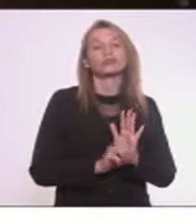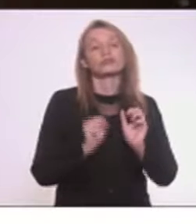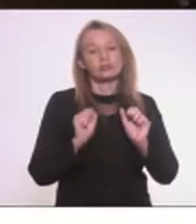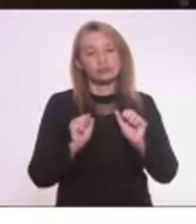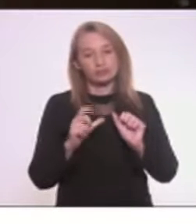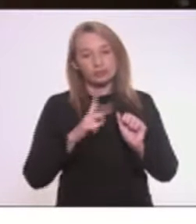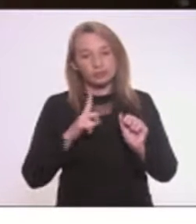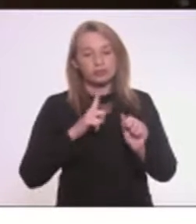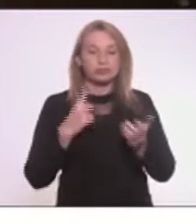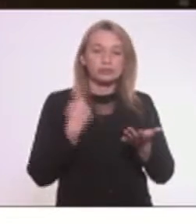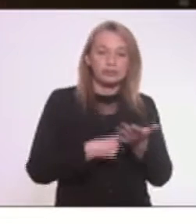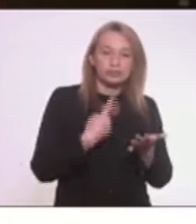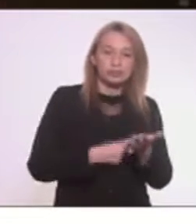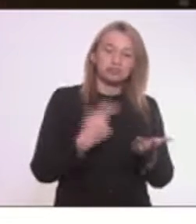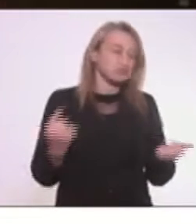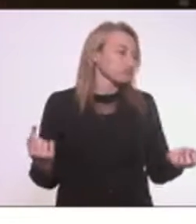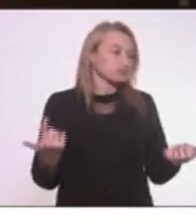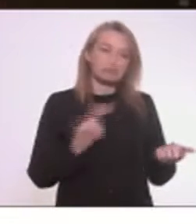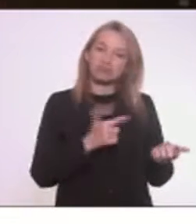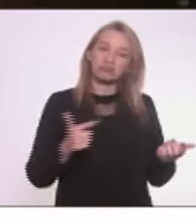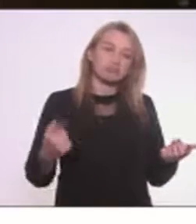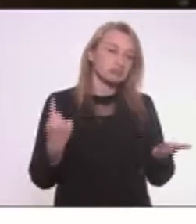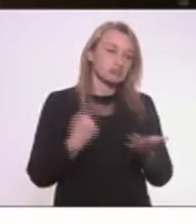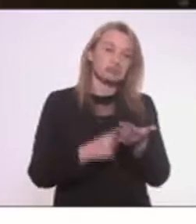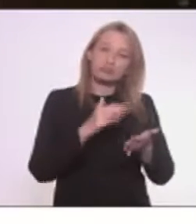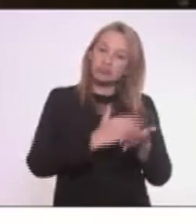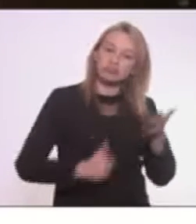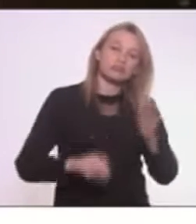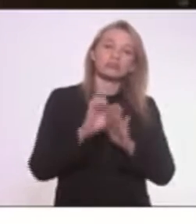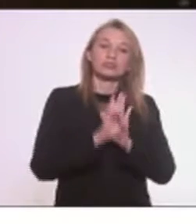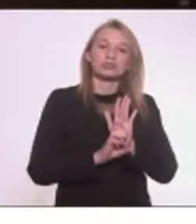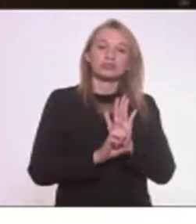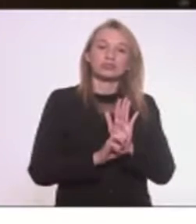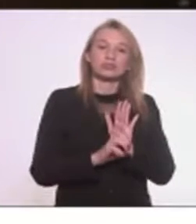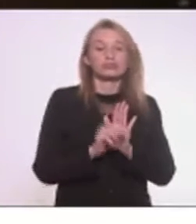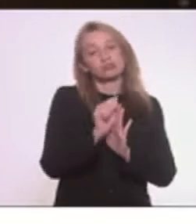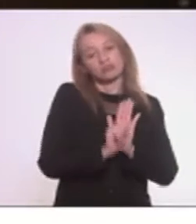acordo. Caso não se consiga, se derruba a emenda e a redação tal